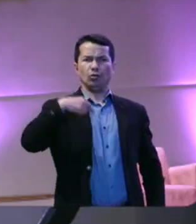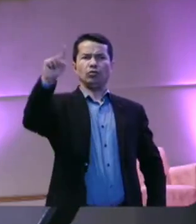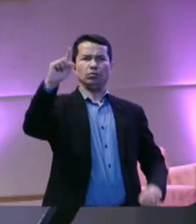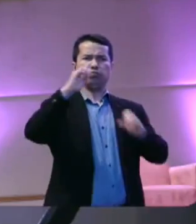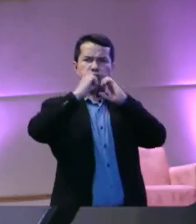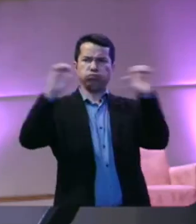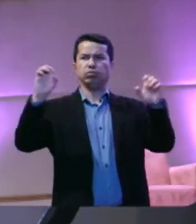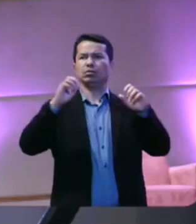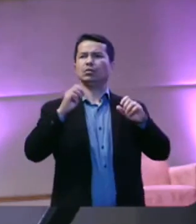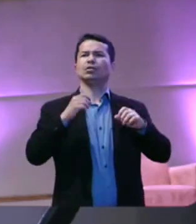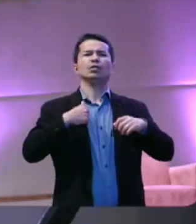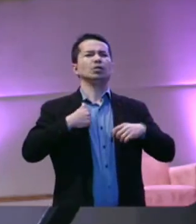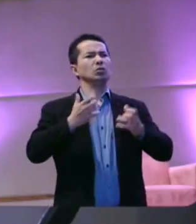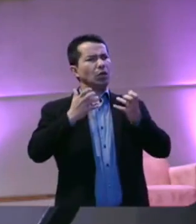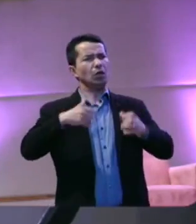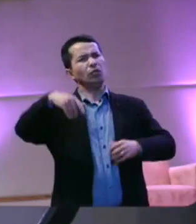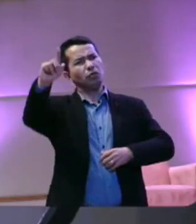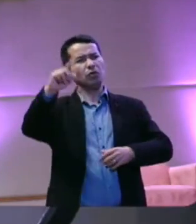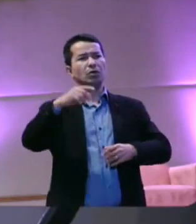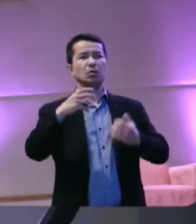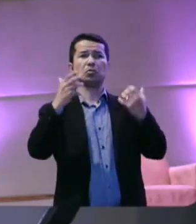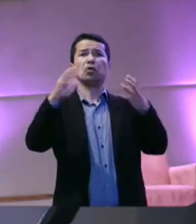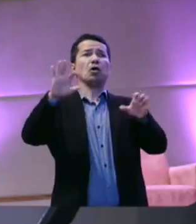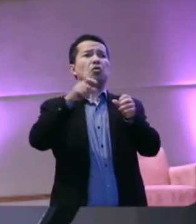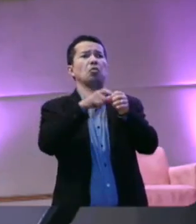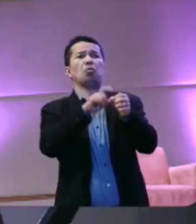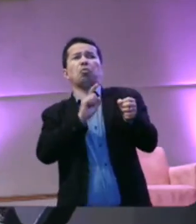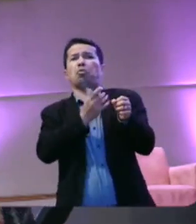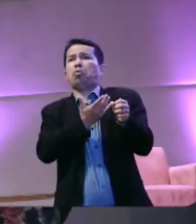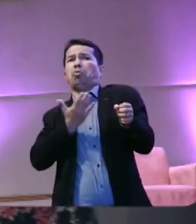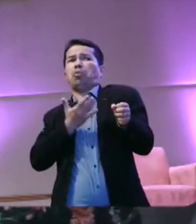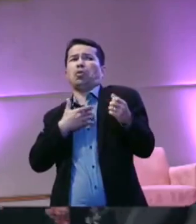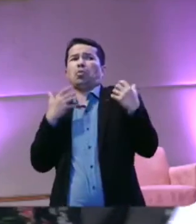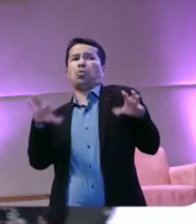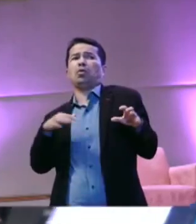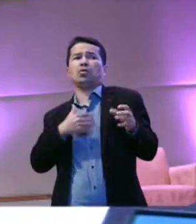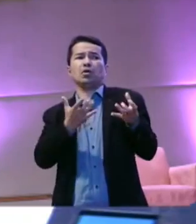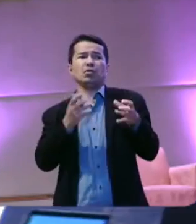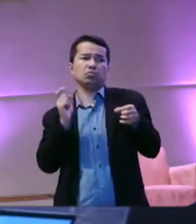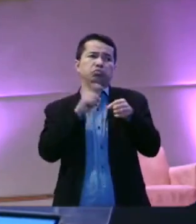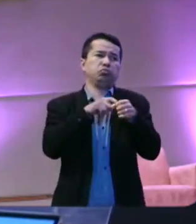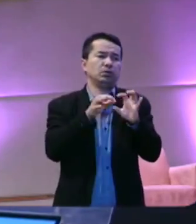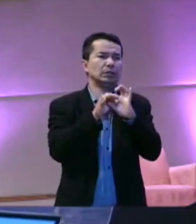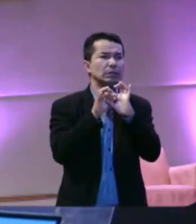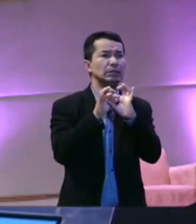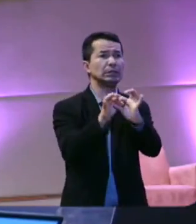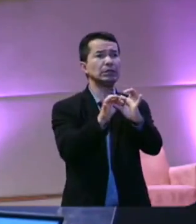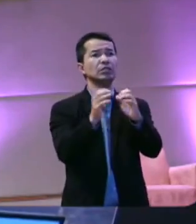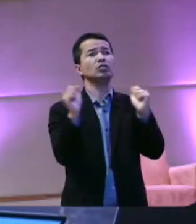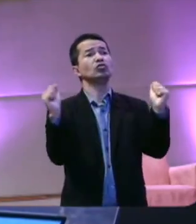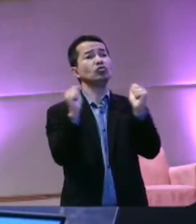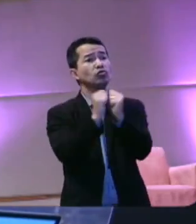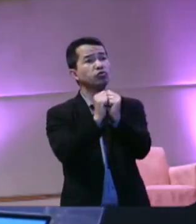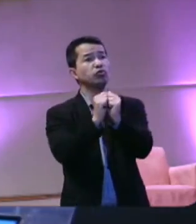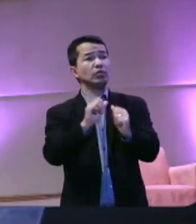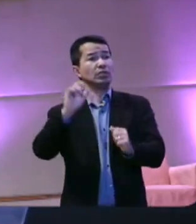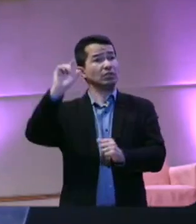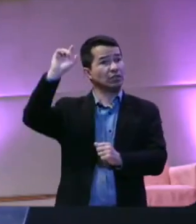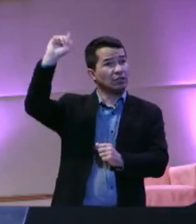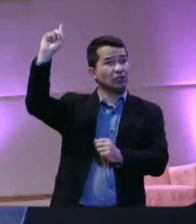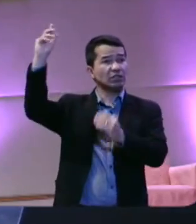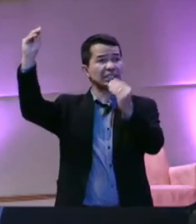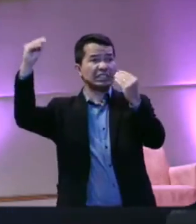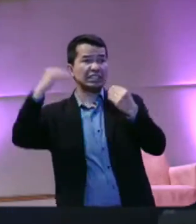parte. Eu não quero ficar de parte do mover. Eu não quero ficar de fora da visitação de Deus no Casas de